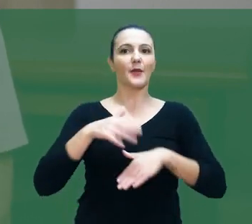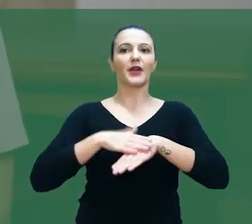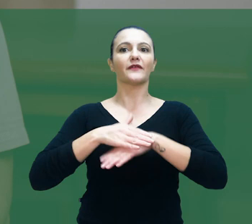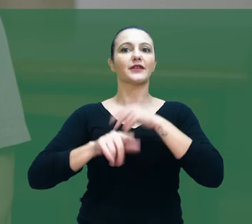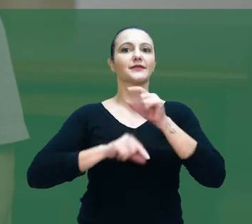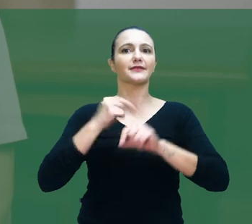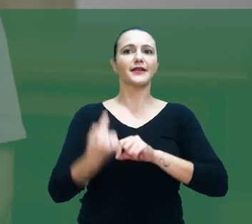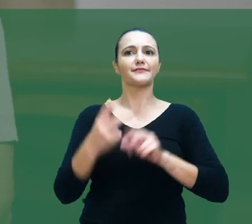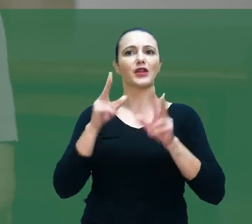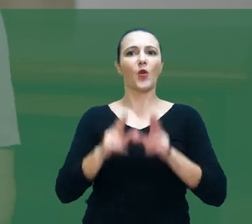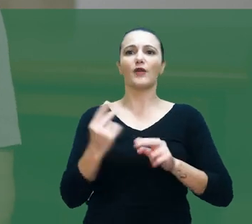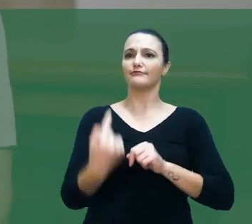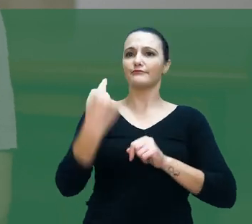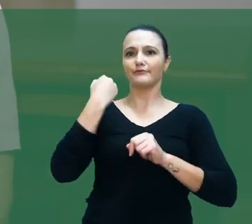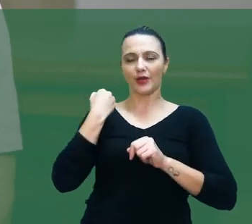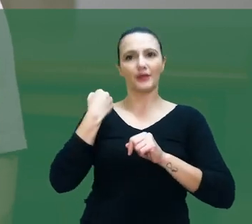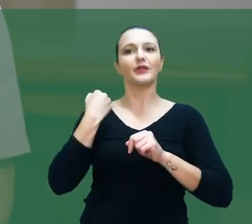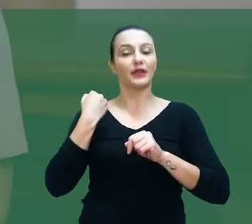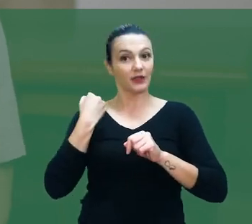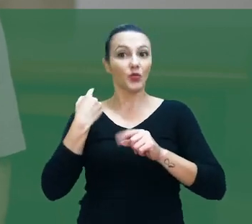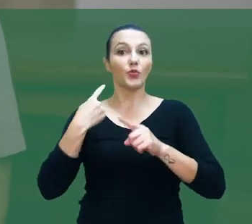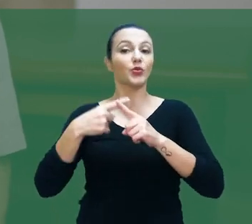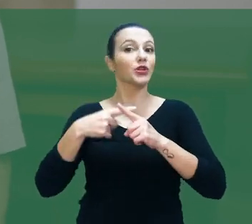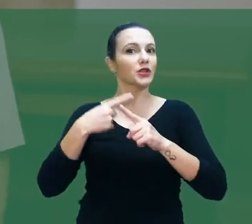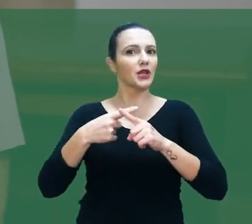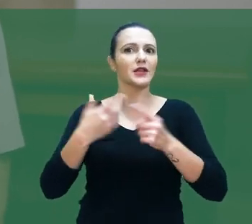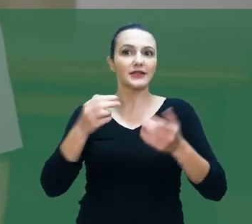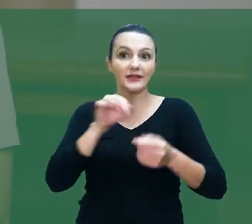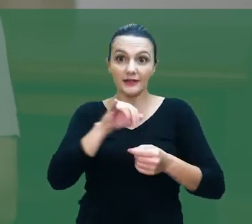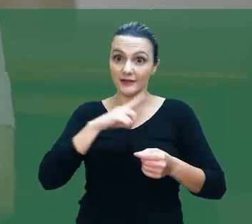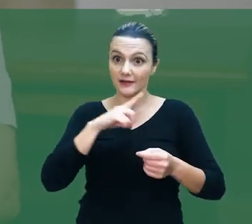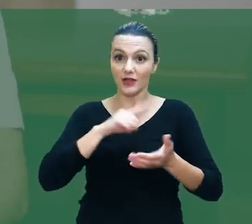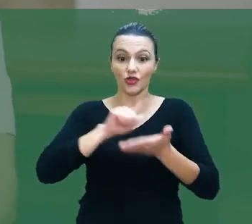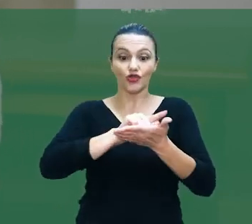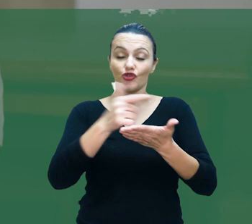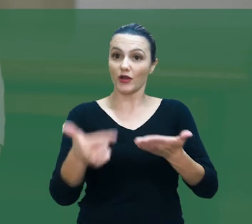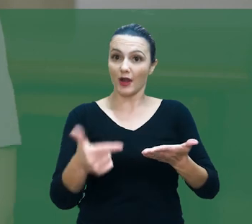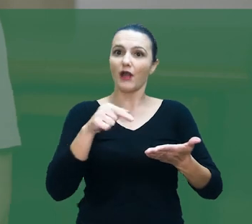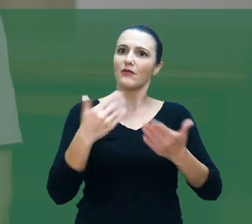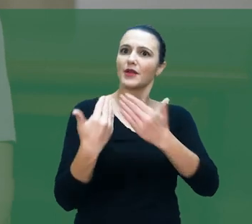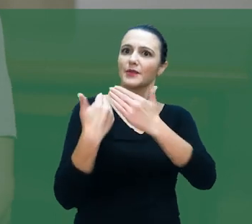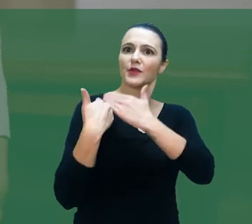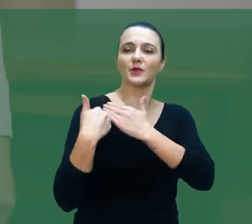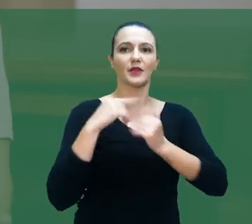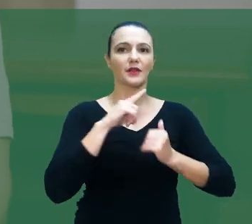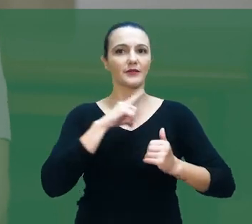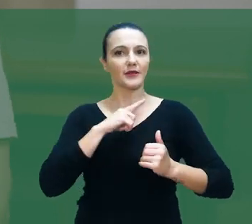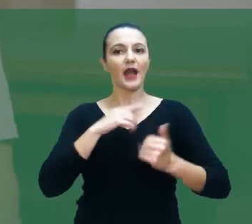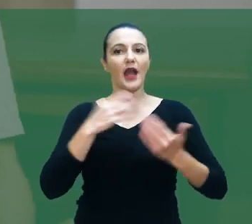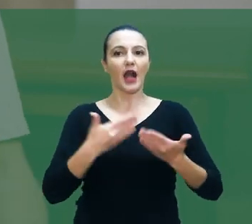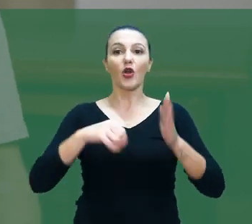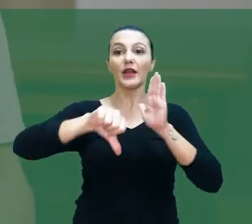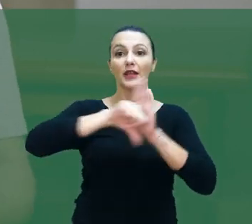fazia com a imprensa. Se você tem um jornal, tem que ter alguém responsável por aquela publicação. Então, um crime de opinião cometido, um crime, por